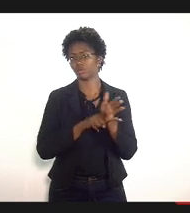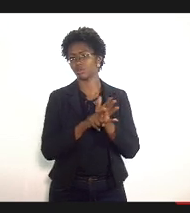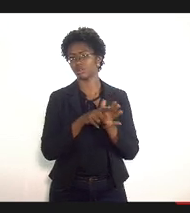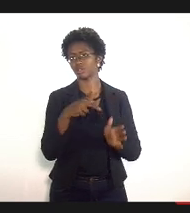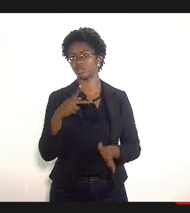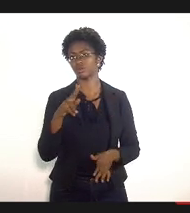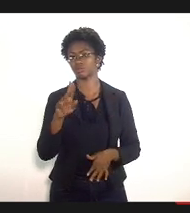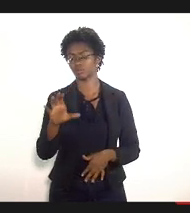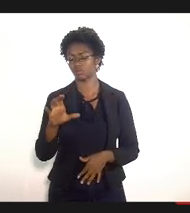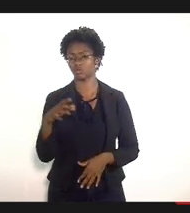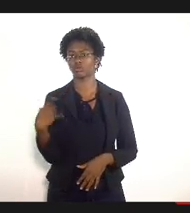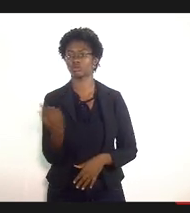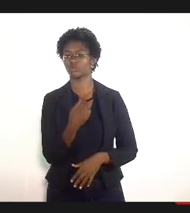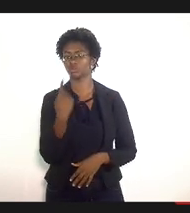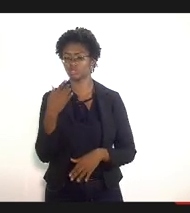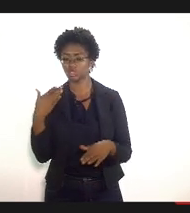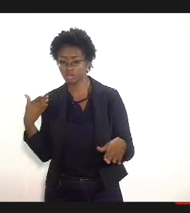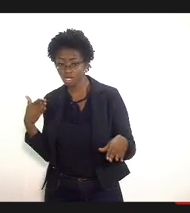nós adentramos,